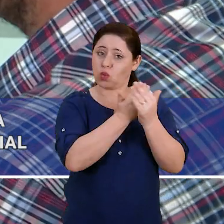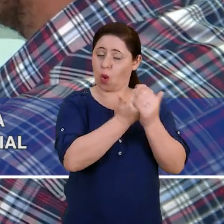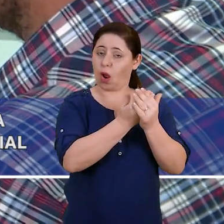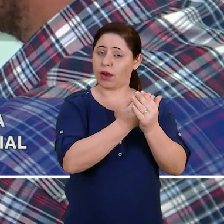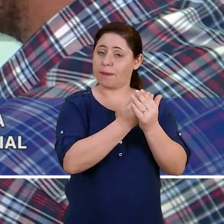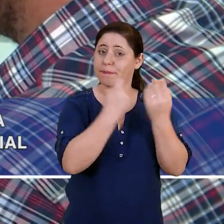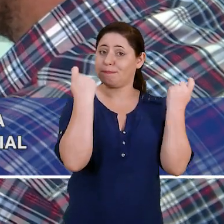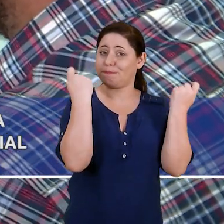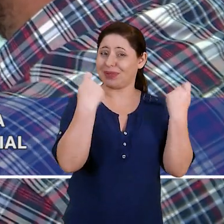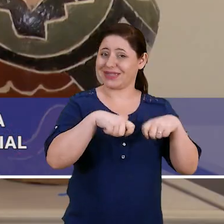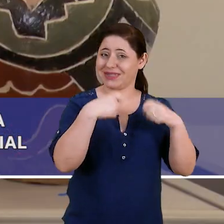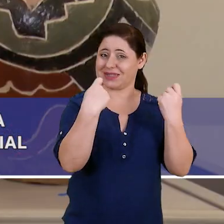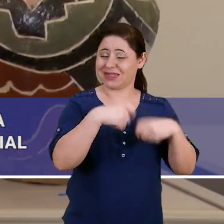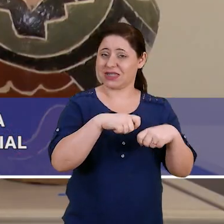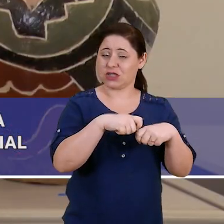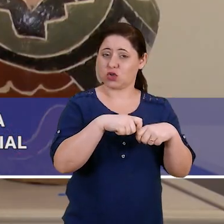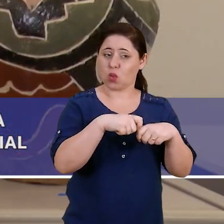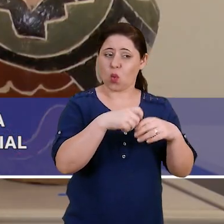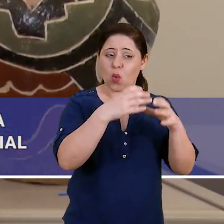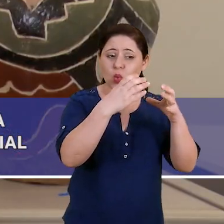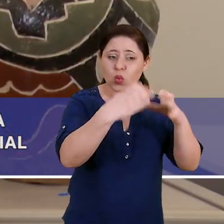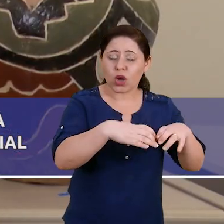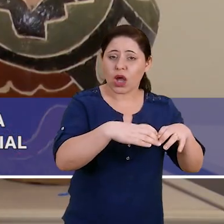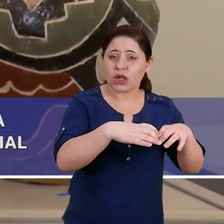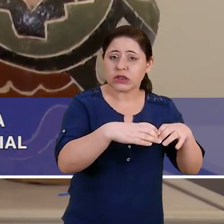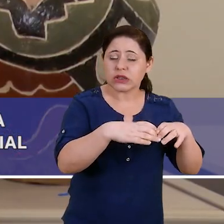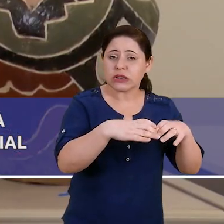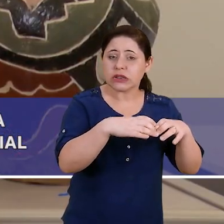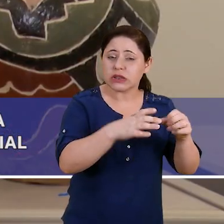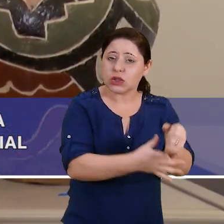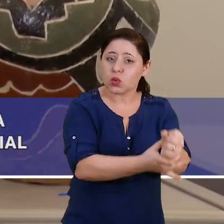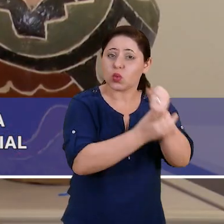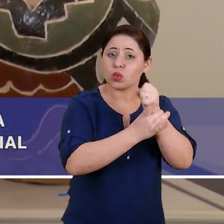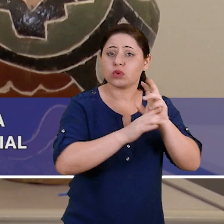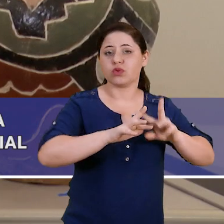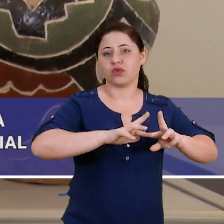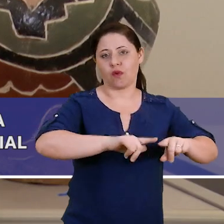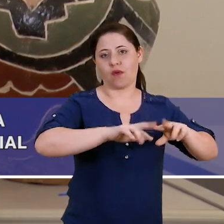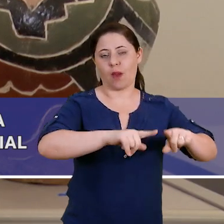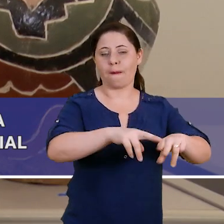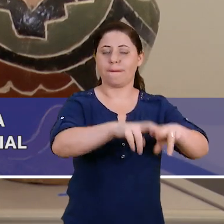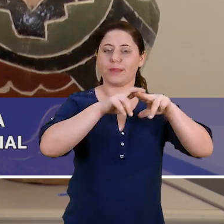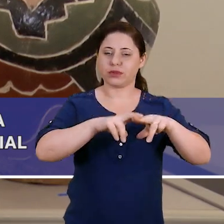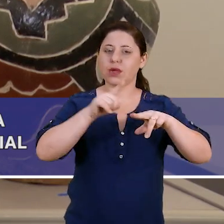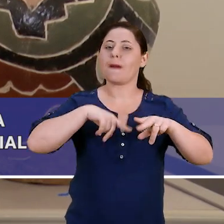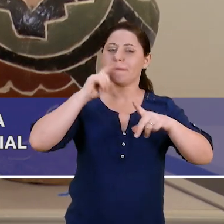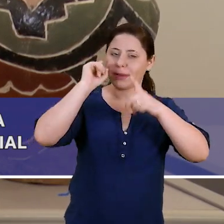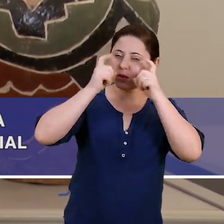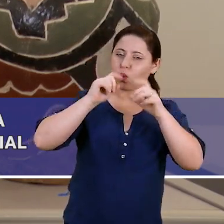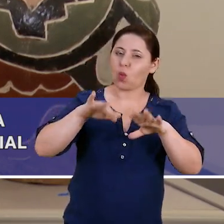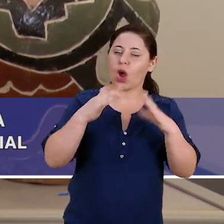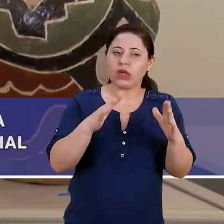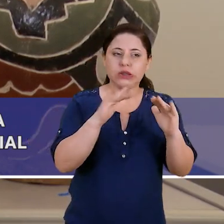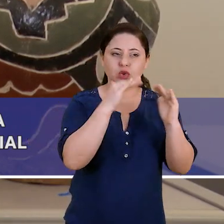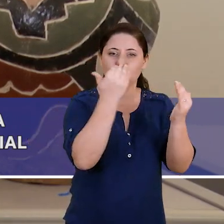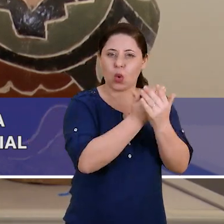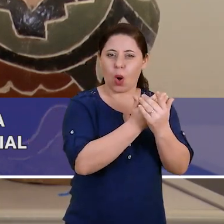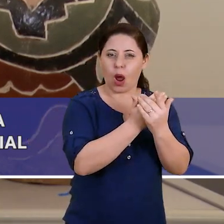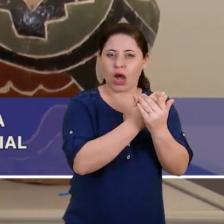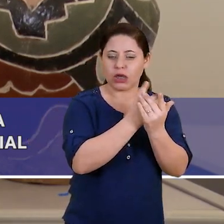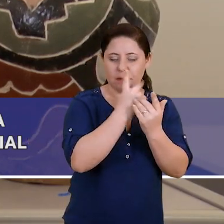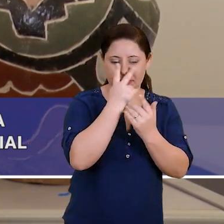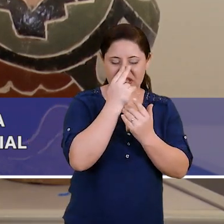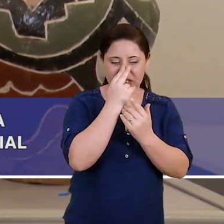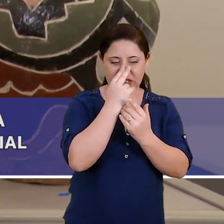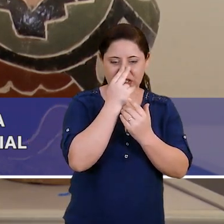pensam diferentes. A escola precisa ser, digamos assim, esse porto seguro das diferenças. Por isso que é preocupante